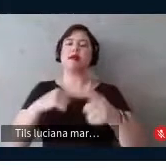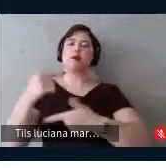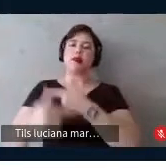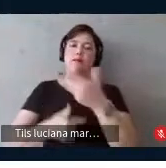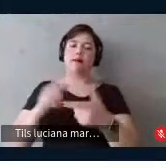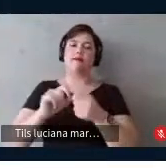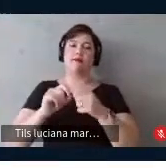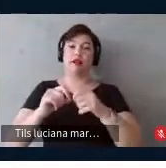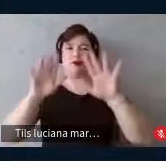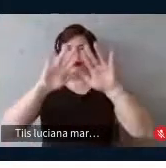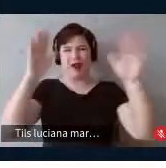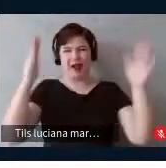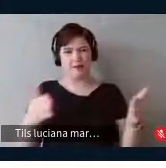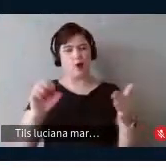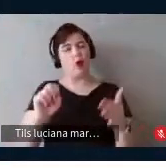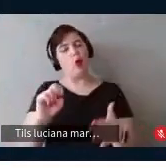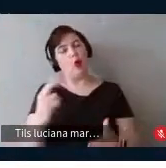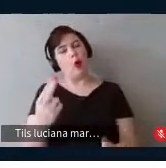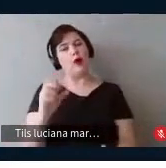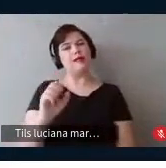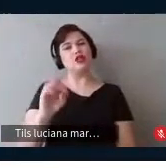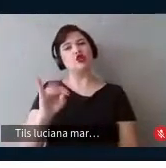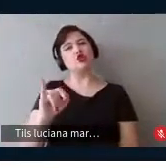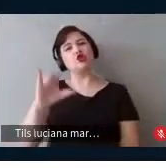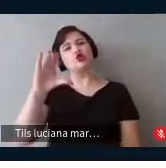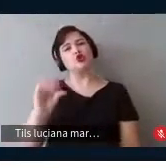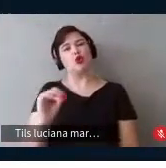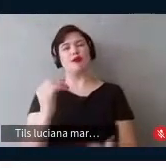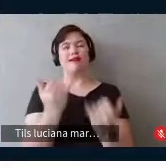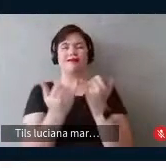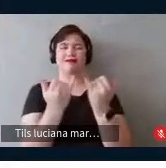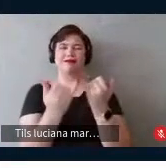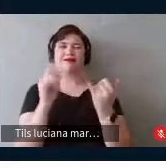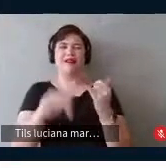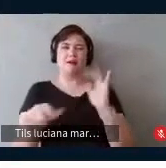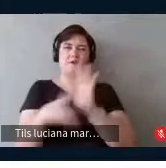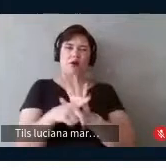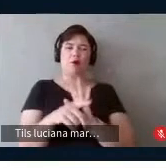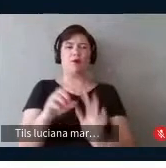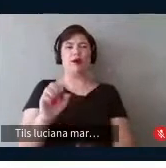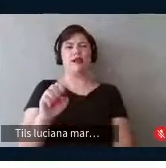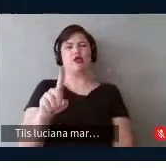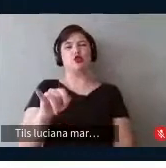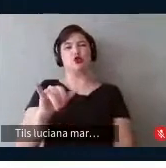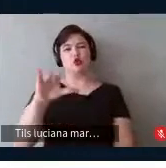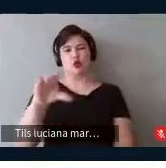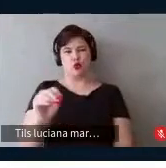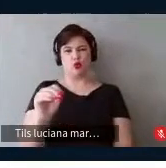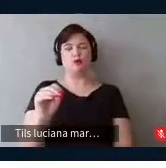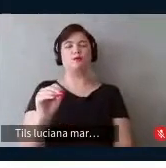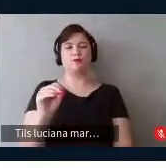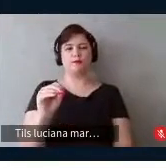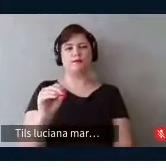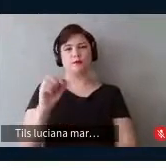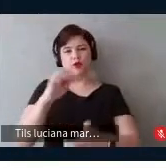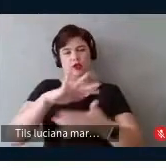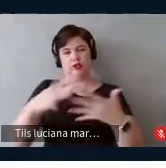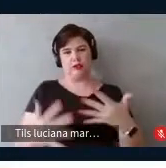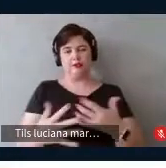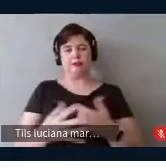em cabine, ou, enfim, uma alusão à cabine através do estúdio de